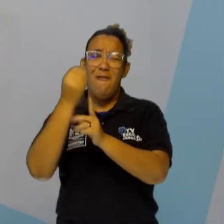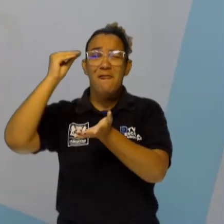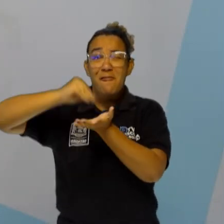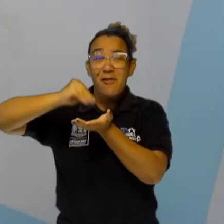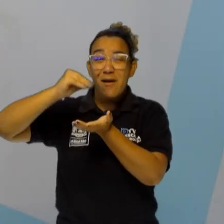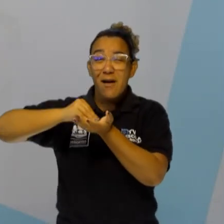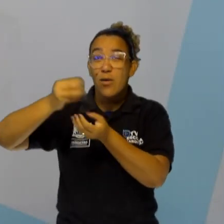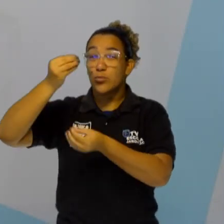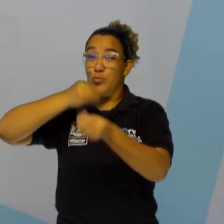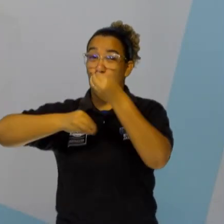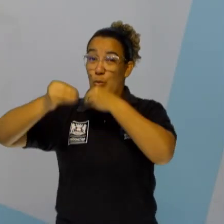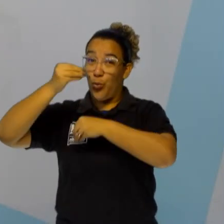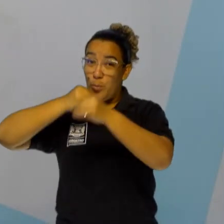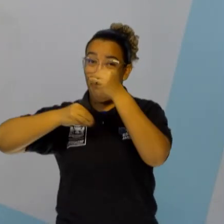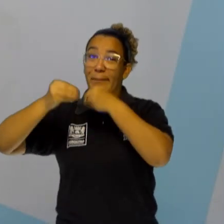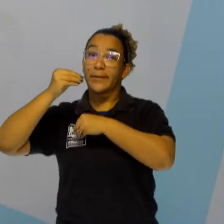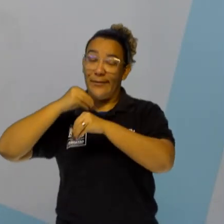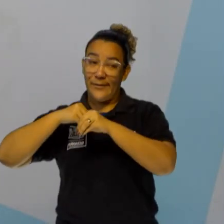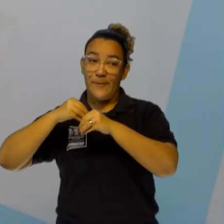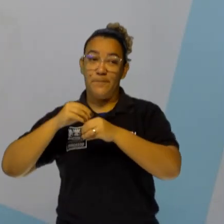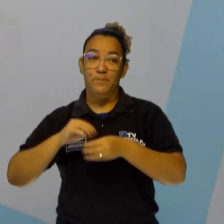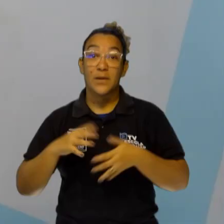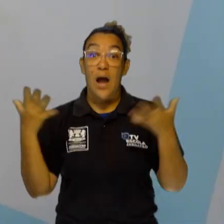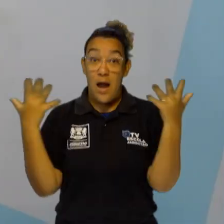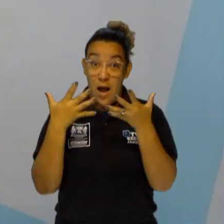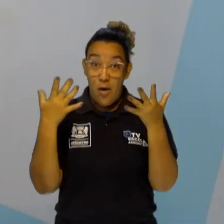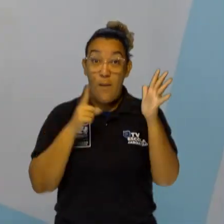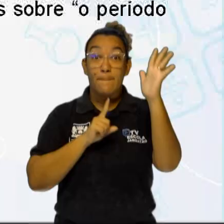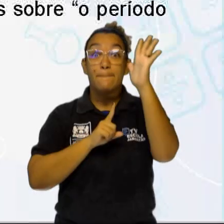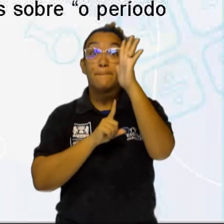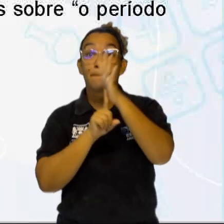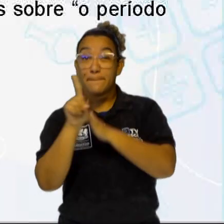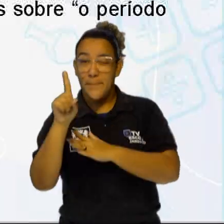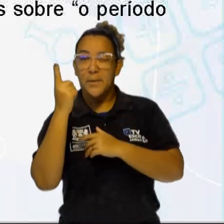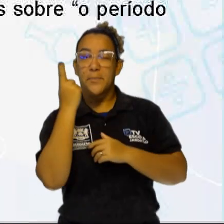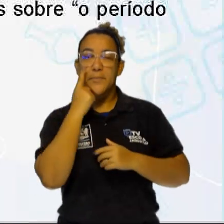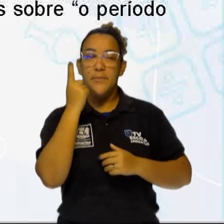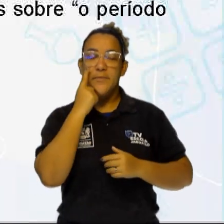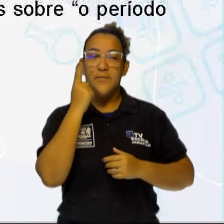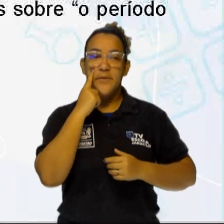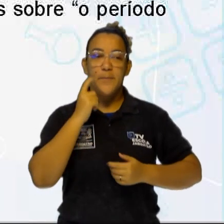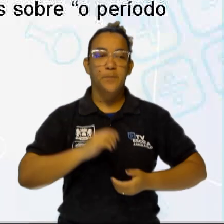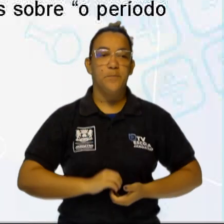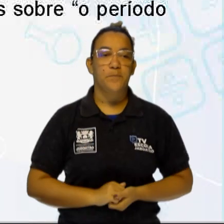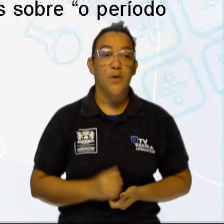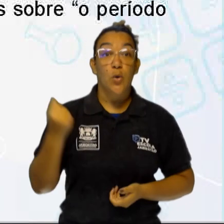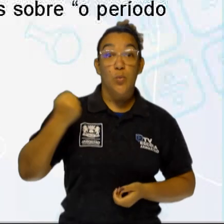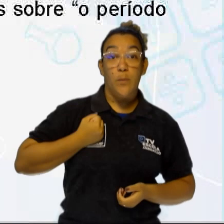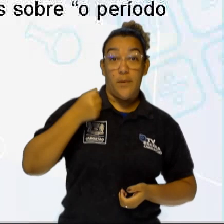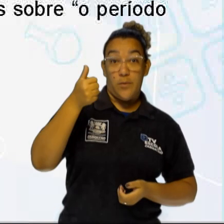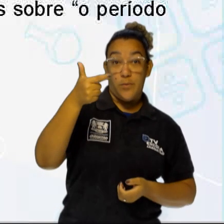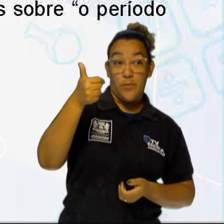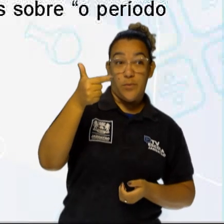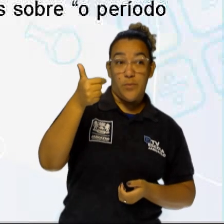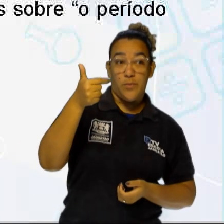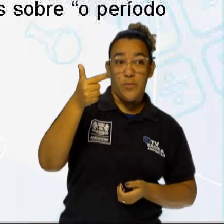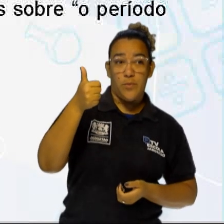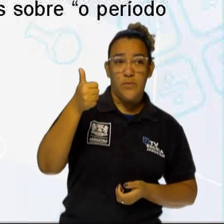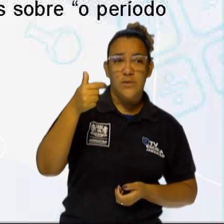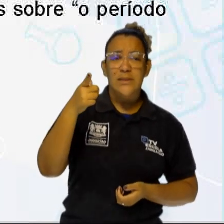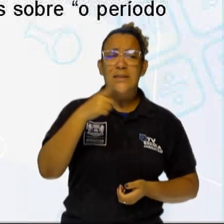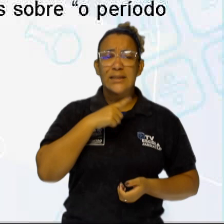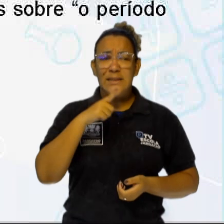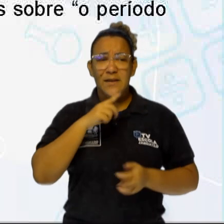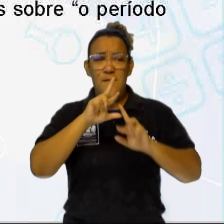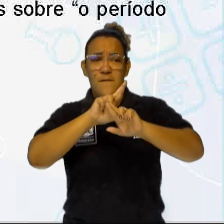o que faz ele fazer essa pergunta à mãe. Vamos lá para a questão agora aí na tela de vocês. Questão 12. Existem diversos